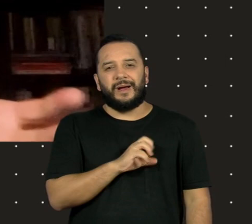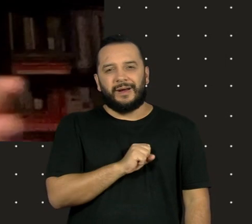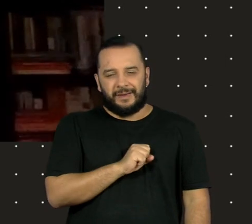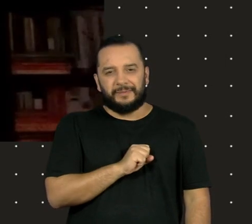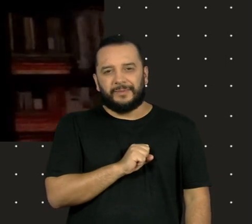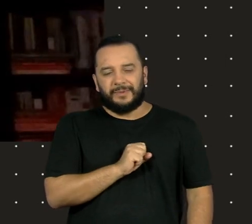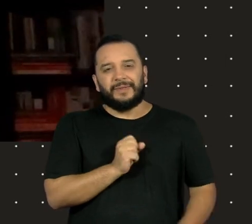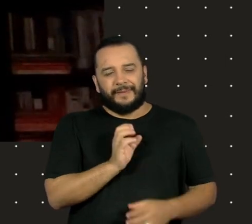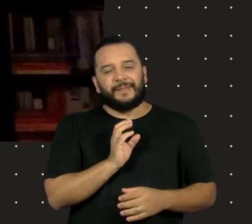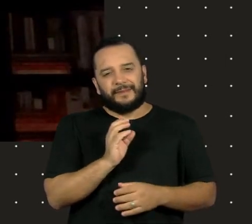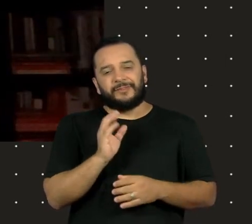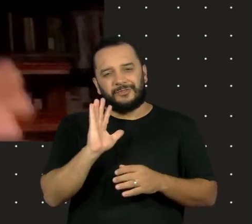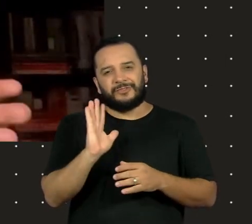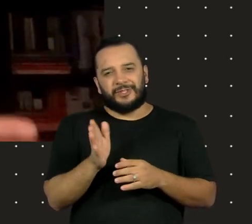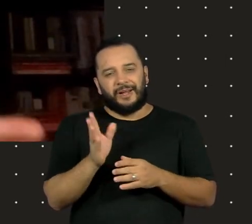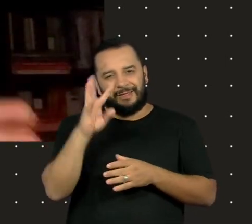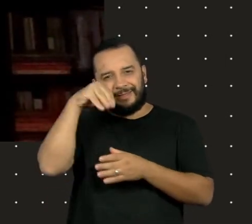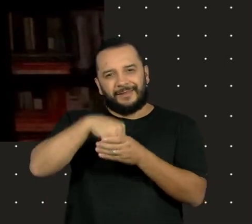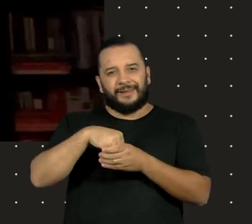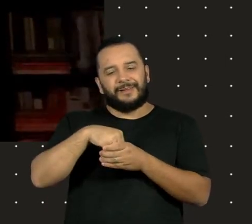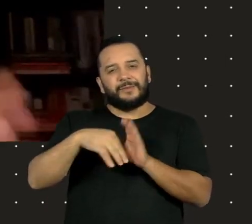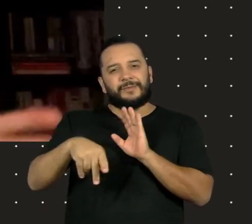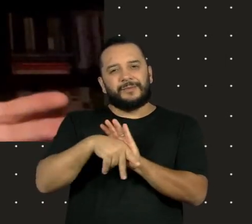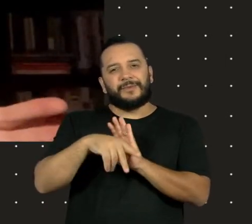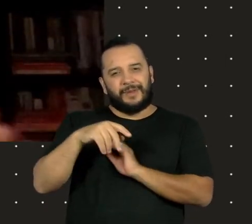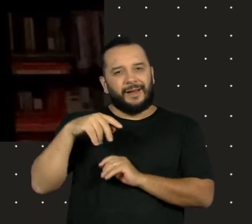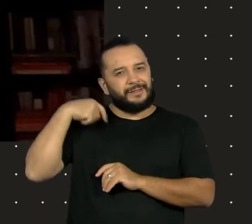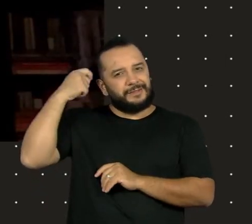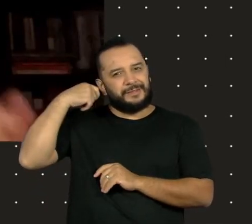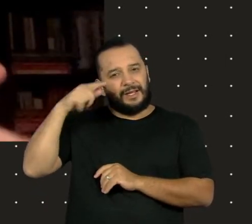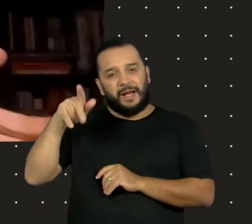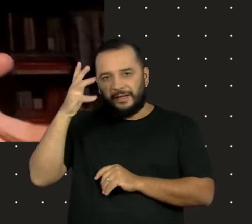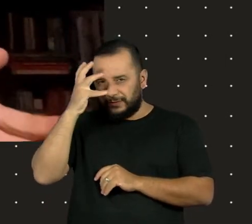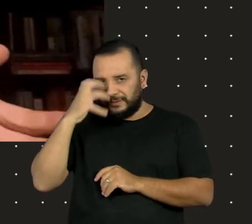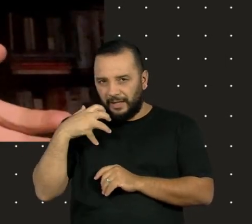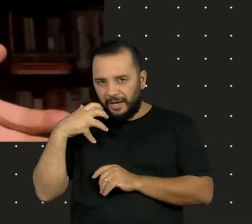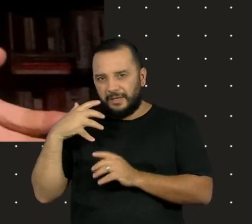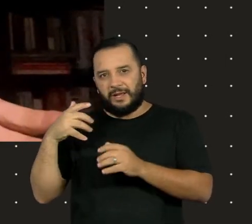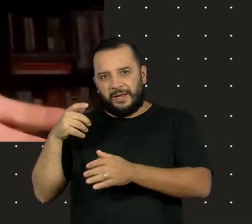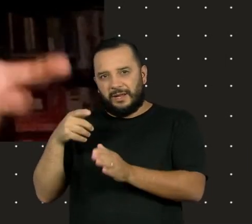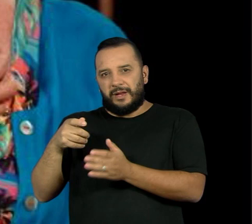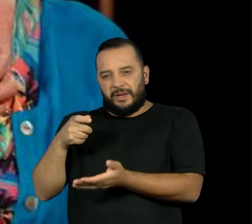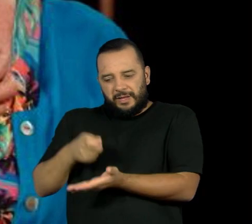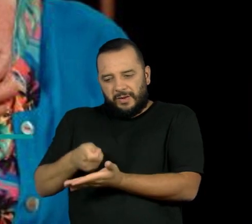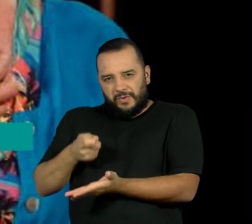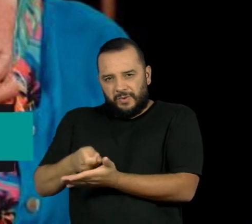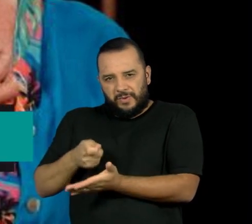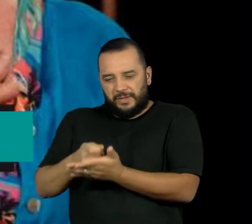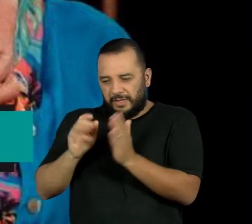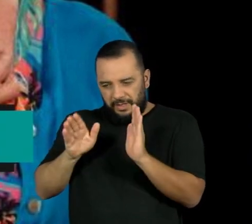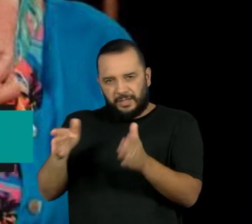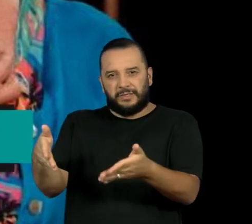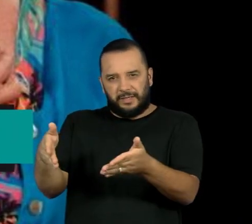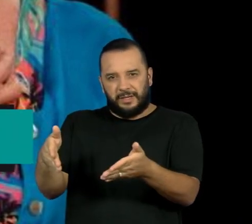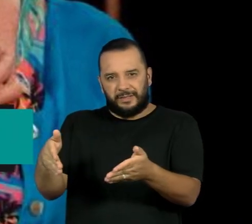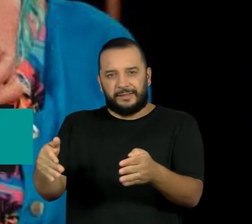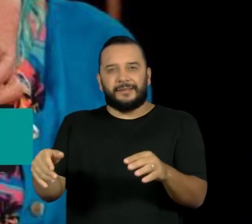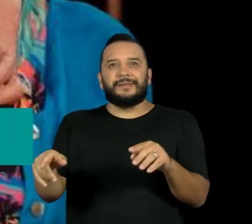pessoa. Que ela é, ao mesmo tempo, muito séria, muito rigorosa, muito dedicada. E, por outro lado, ela é